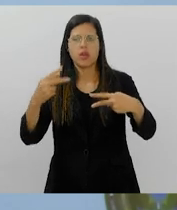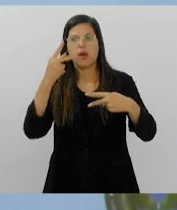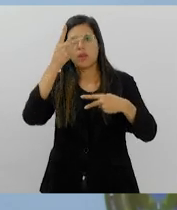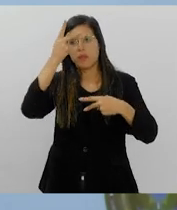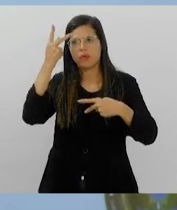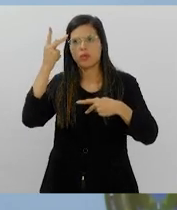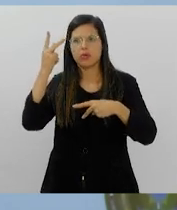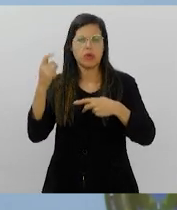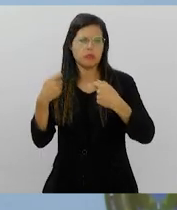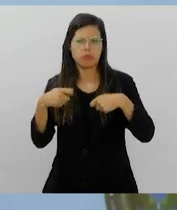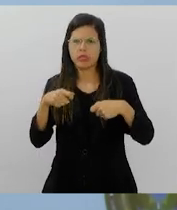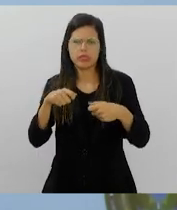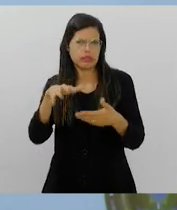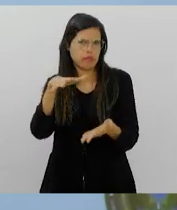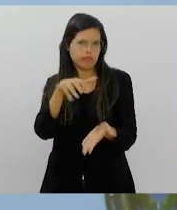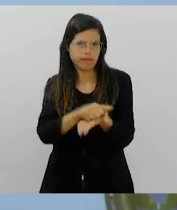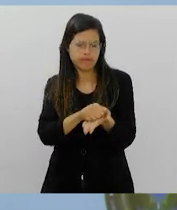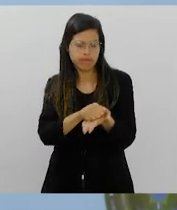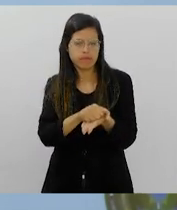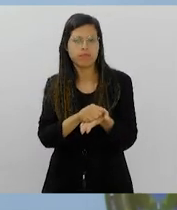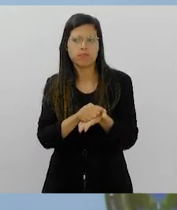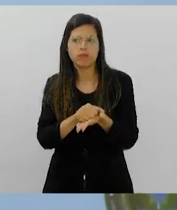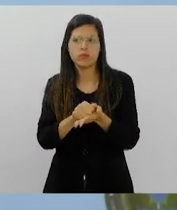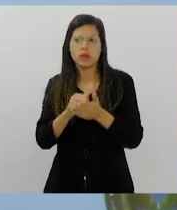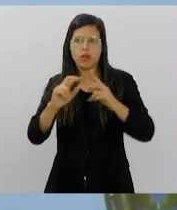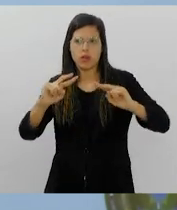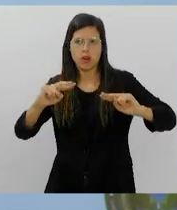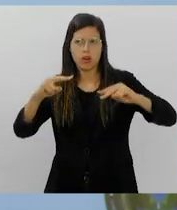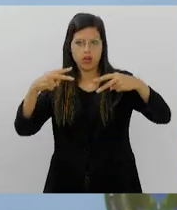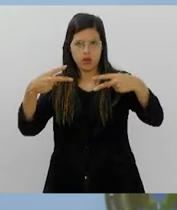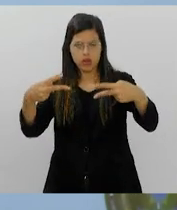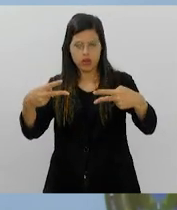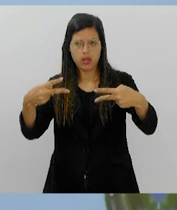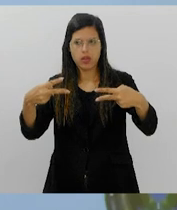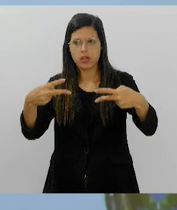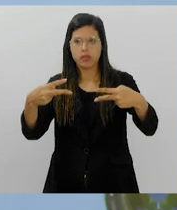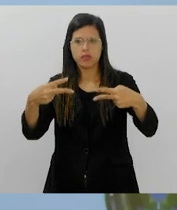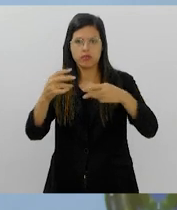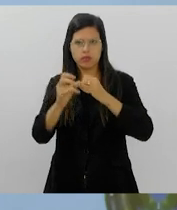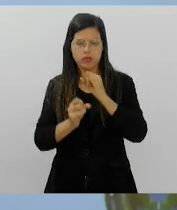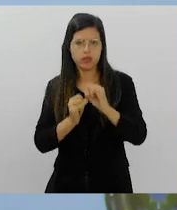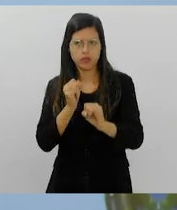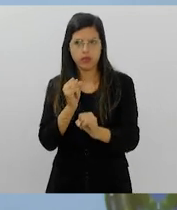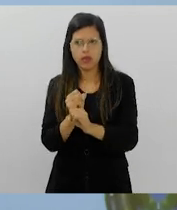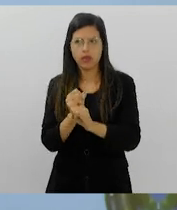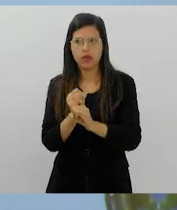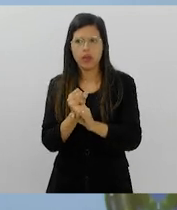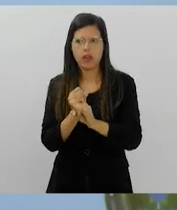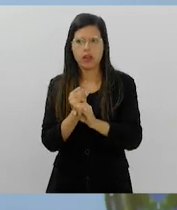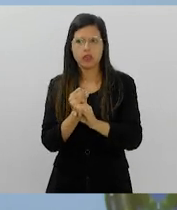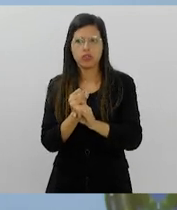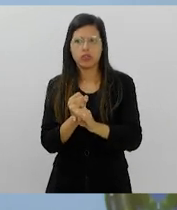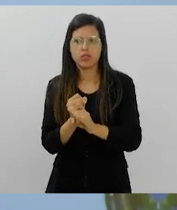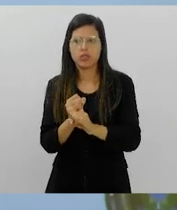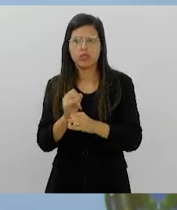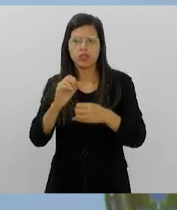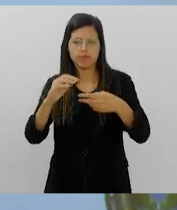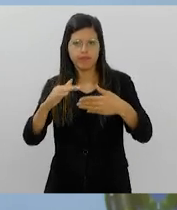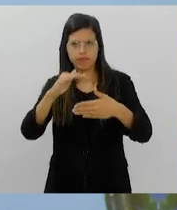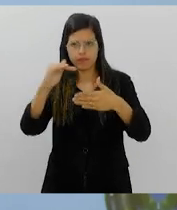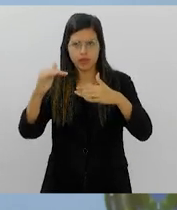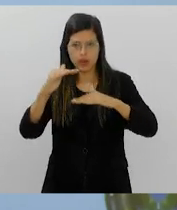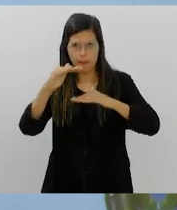não precisa se cadastrar, ele insere um link, um endereço da internet, e no campo inferior ele descreve o que ele deseja